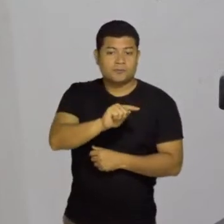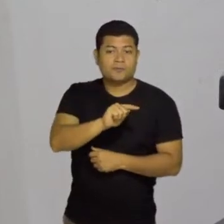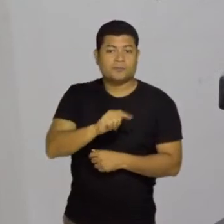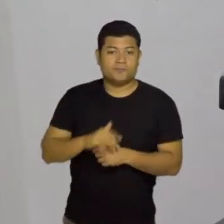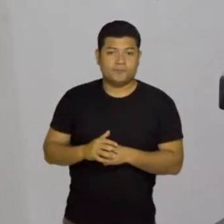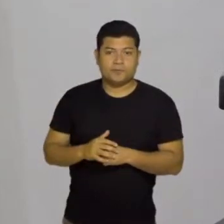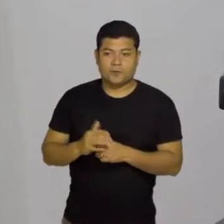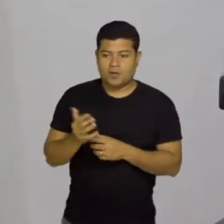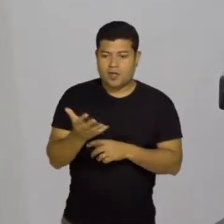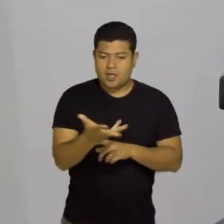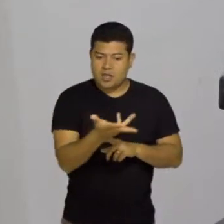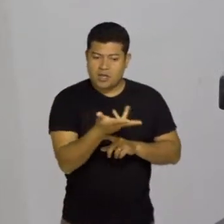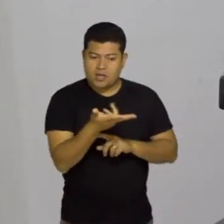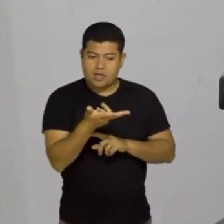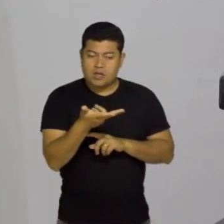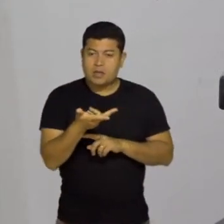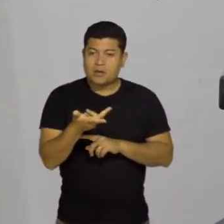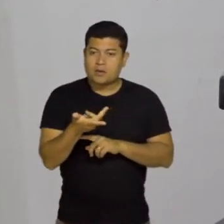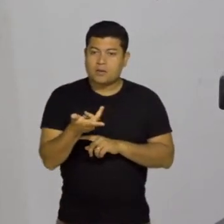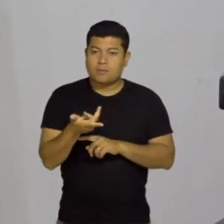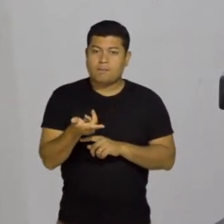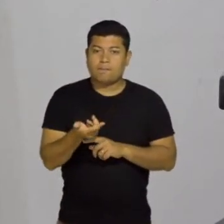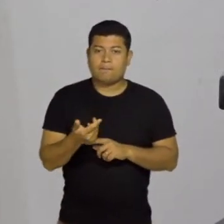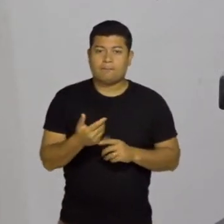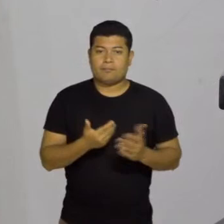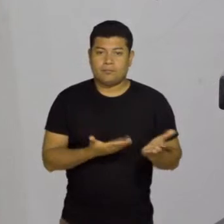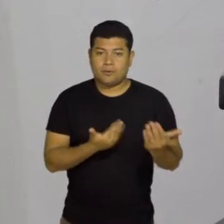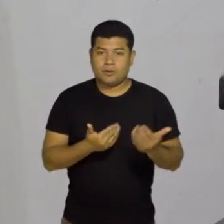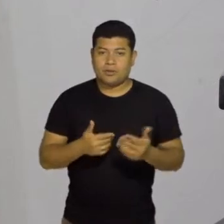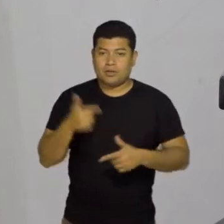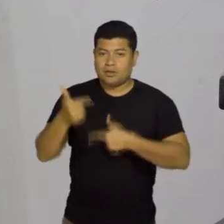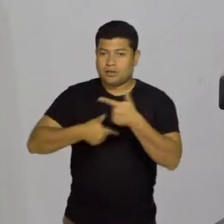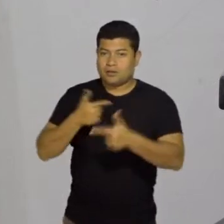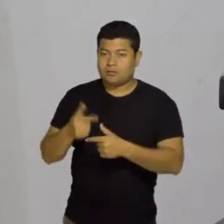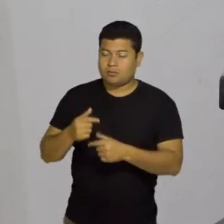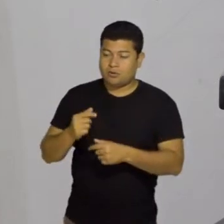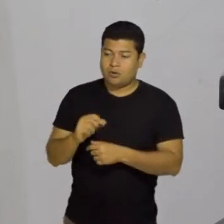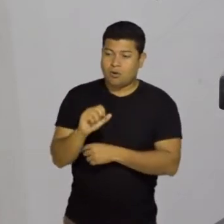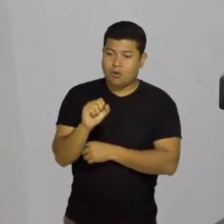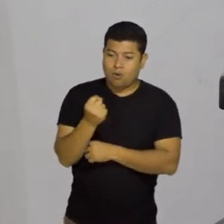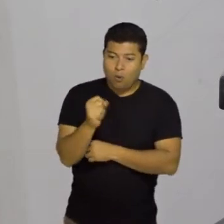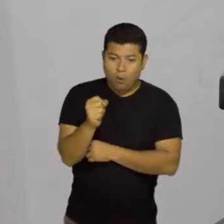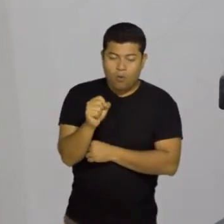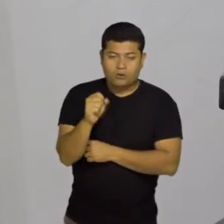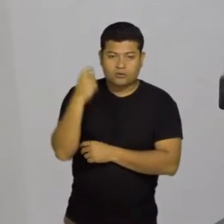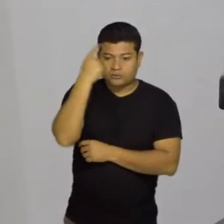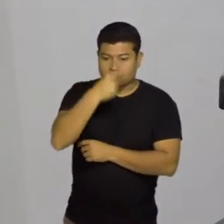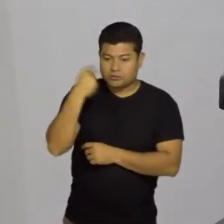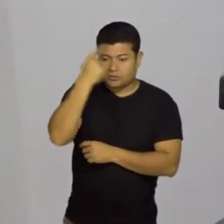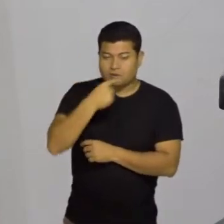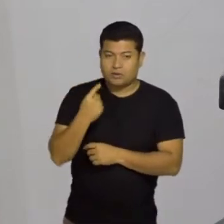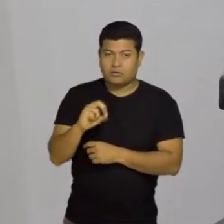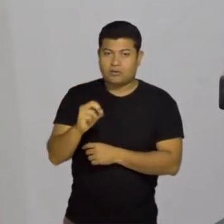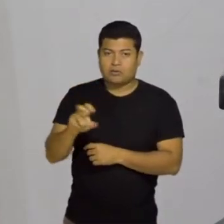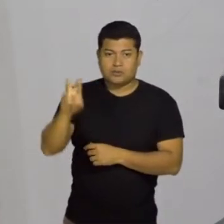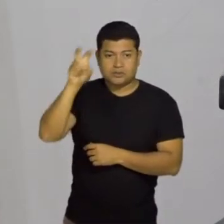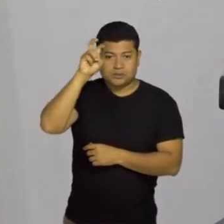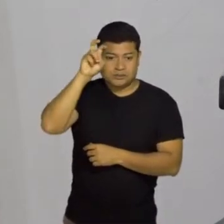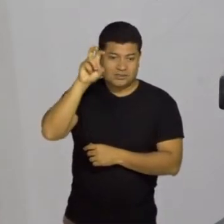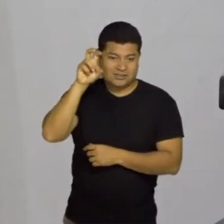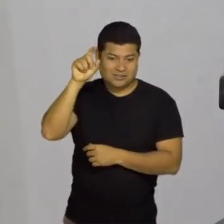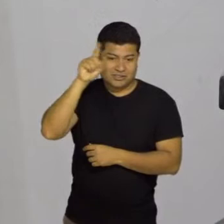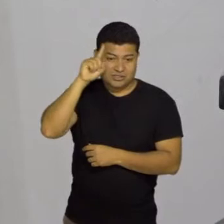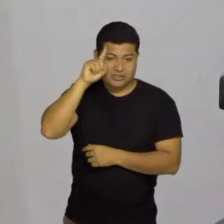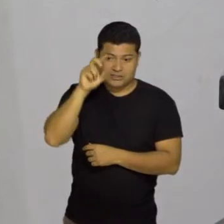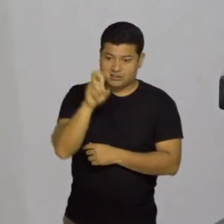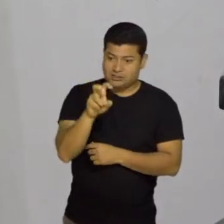convencer o nosso adolescente e o jovem, trazê-lo de volta para trabalhar 8 horas por dia, 5, 6 dias por semana, é quase impossível. Me desculpem o desabafo,